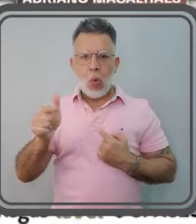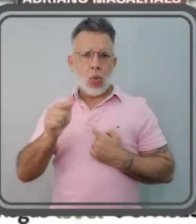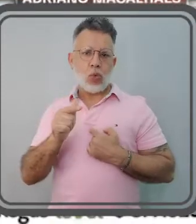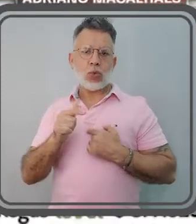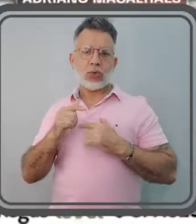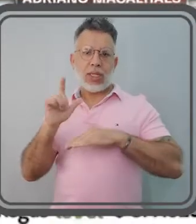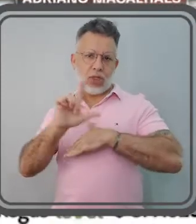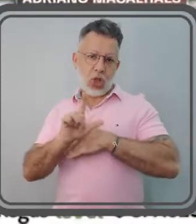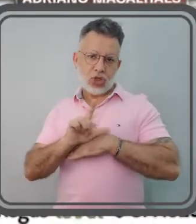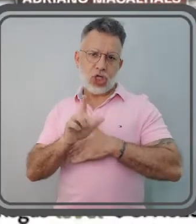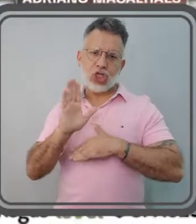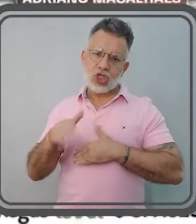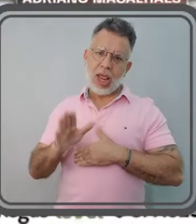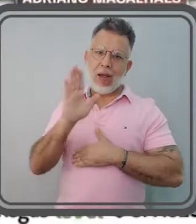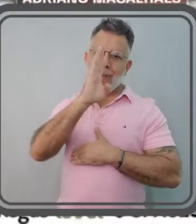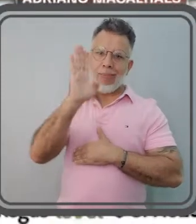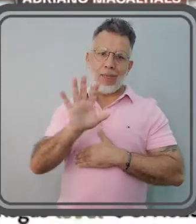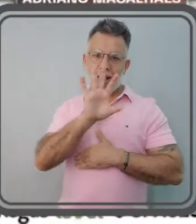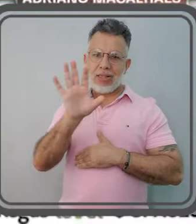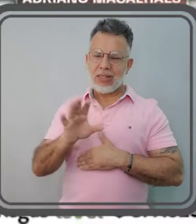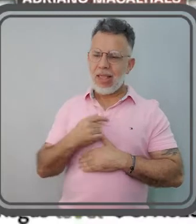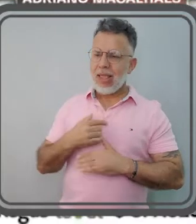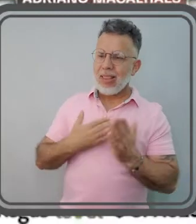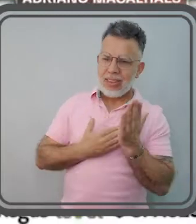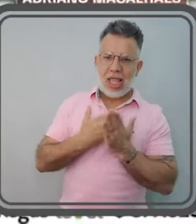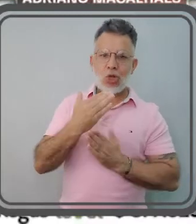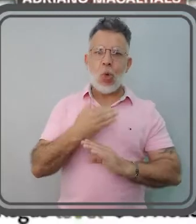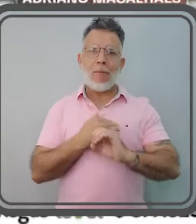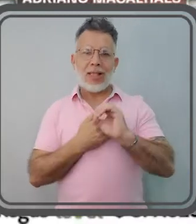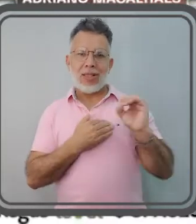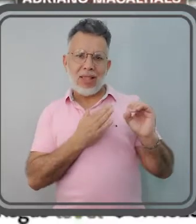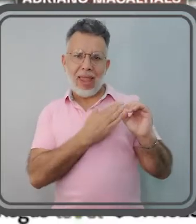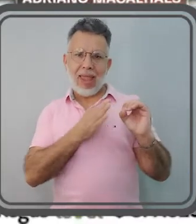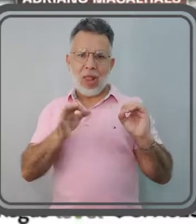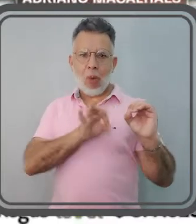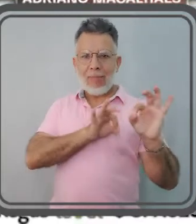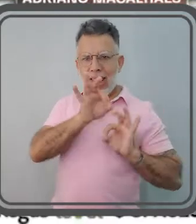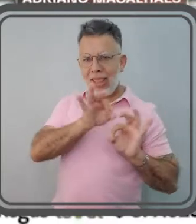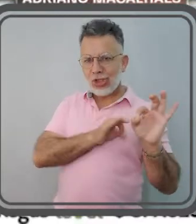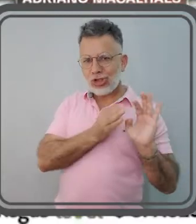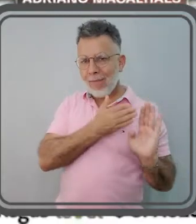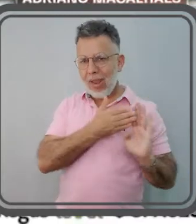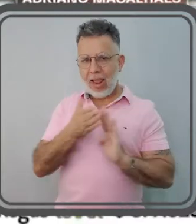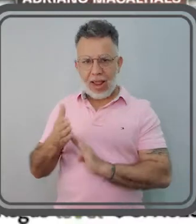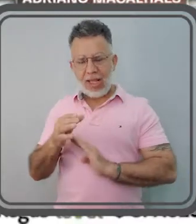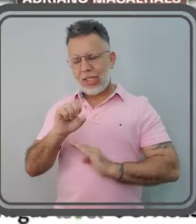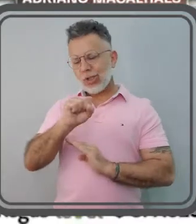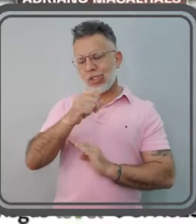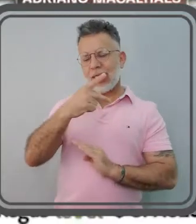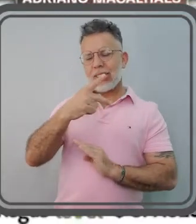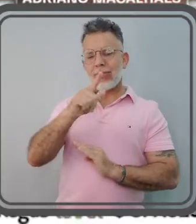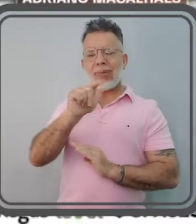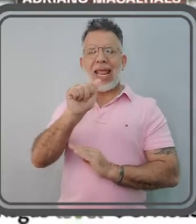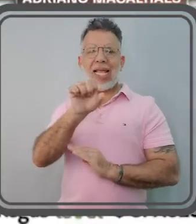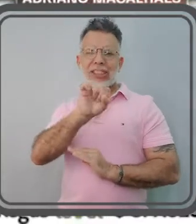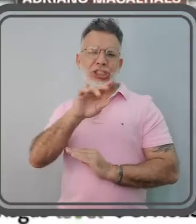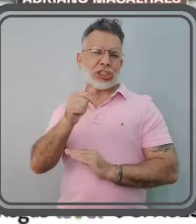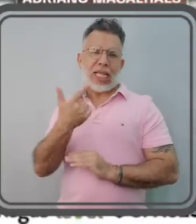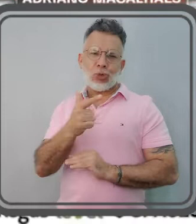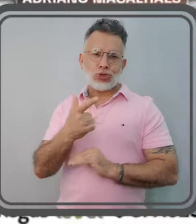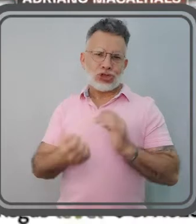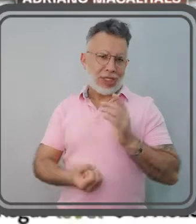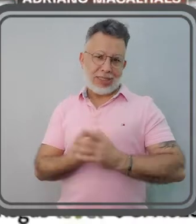do planejamento ali, onde a Splash nem tinha sido inaugurada ainda, quando eu buscava um fornecedor de salgado, por exemplo, de